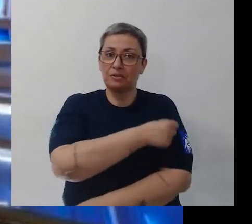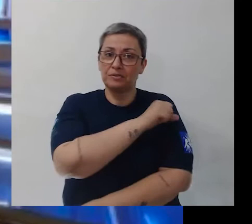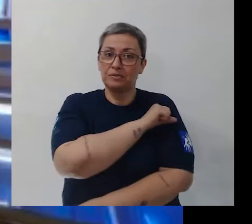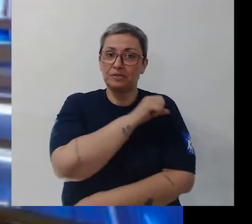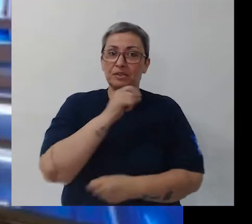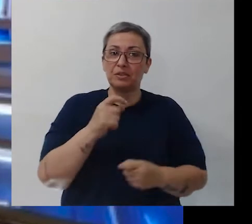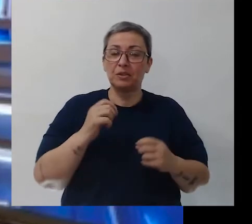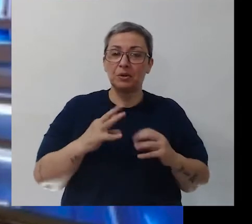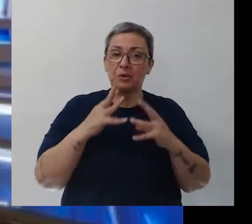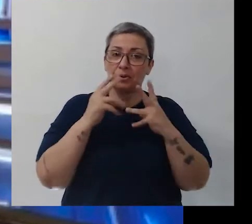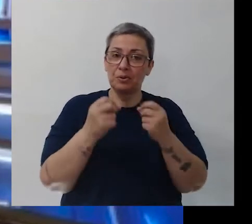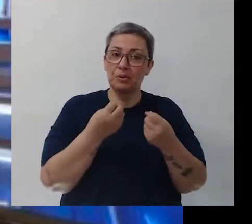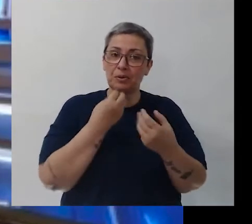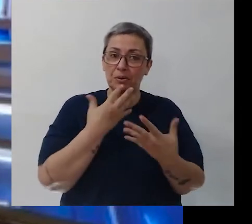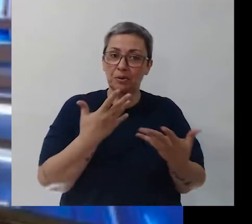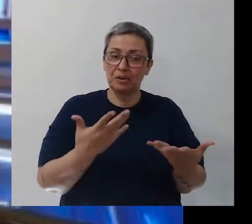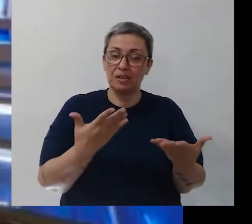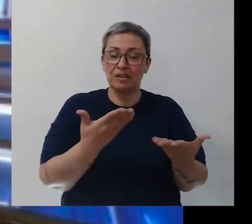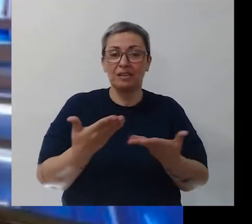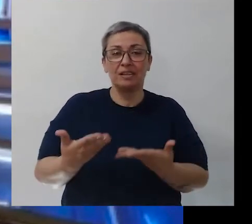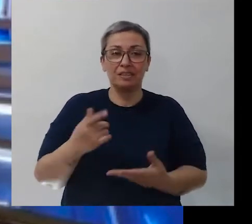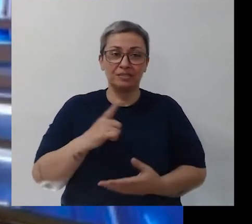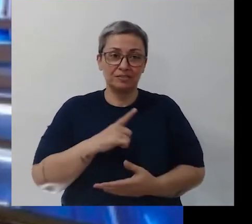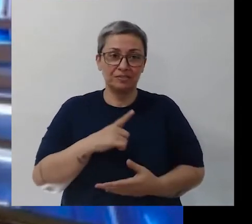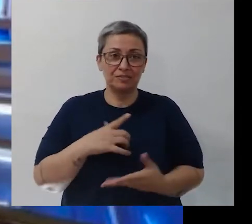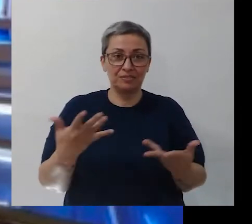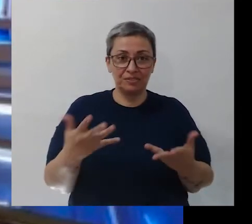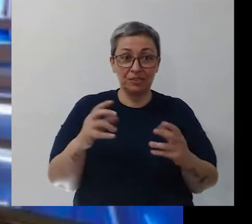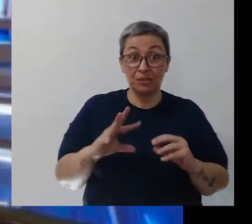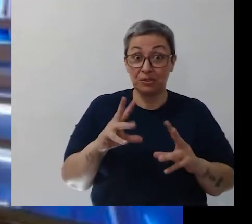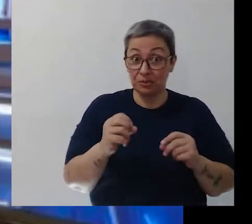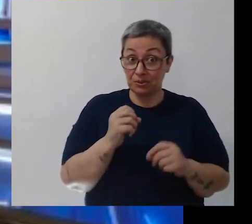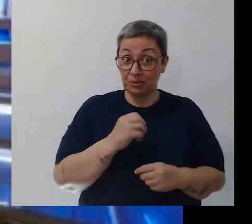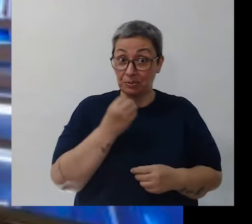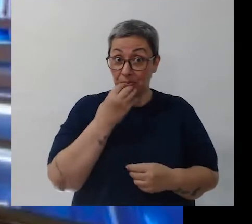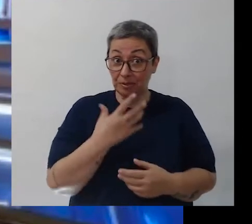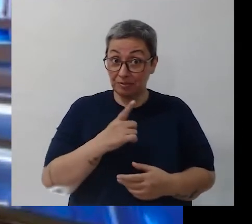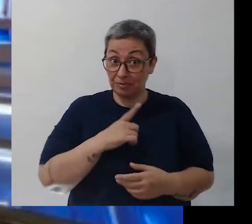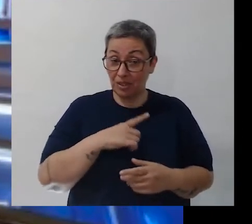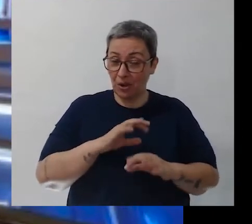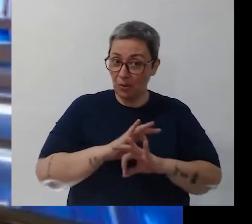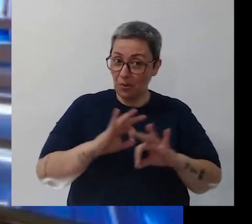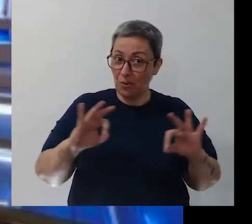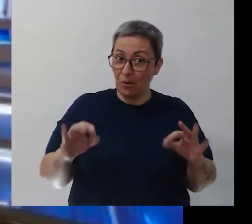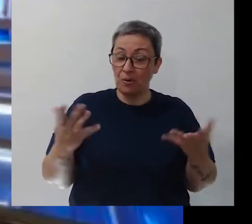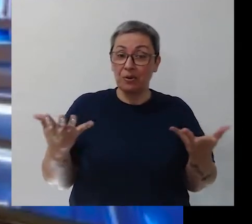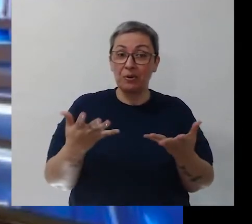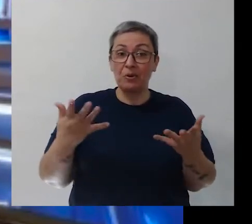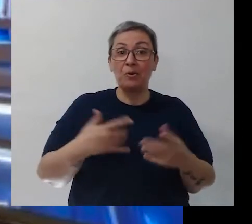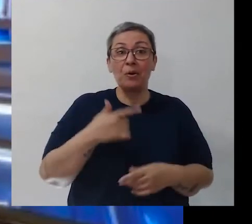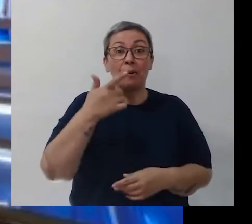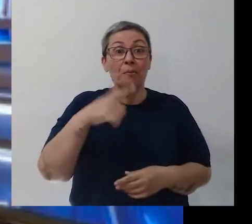Que sejam todos e todas muito bem-vindos e muito bem-vindas. Estão todos bem? Que ótimo, né? Nós estamos aí em mais